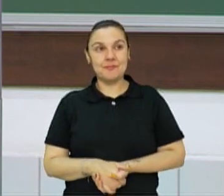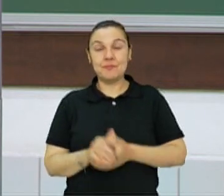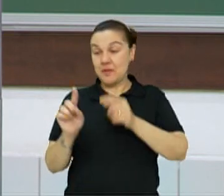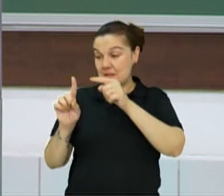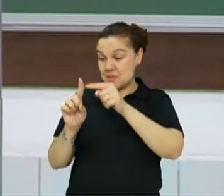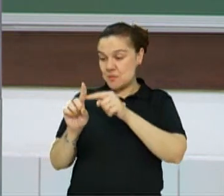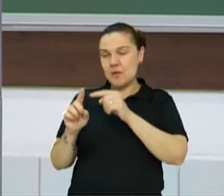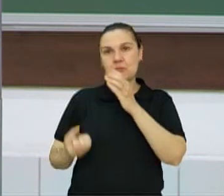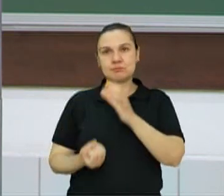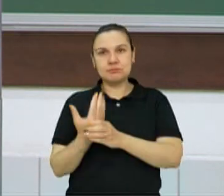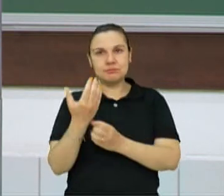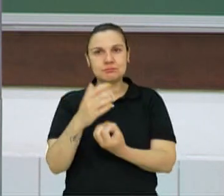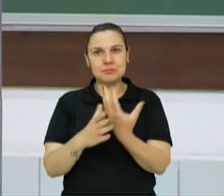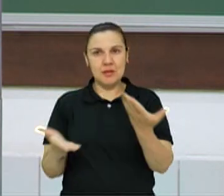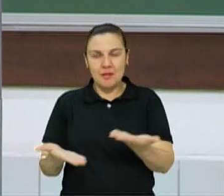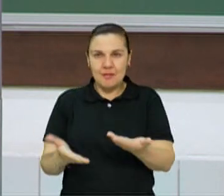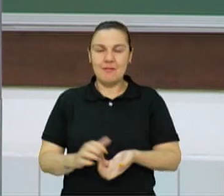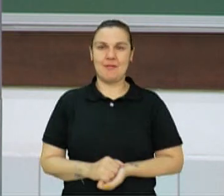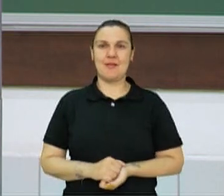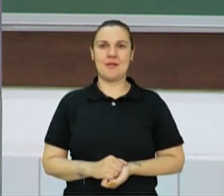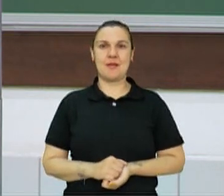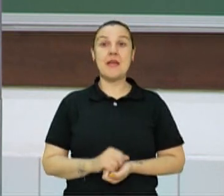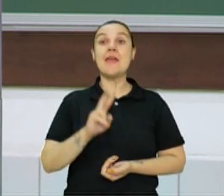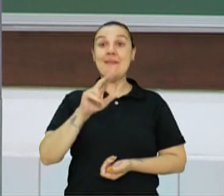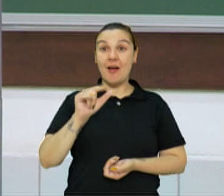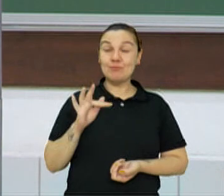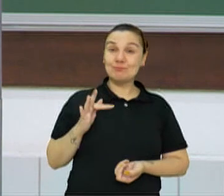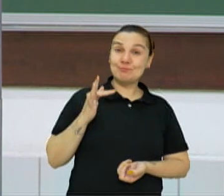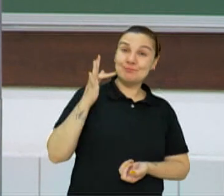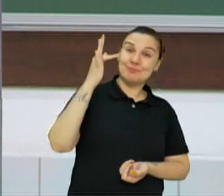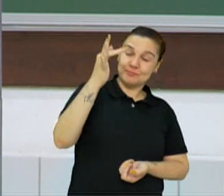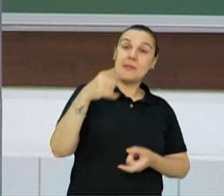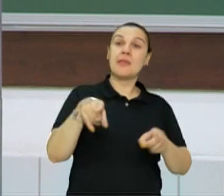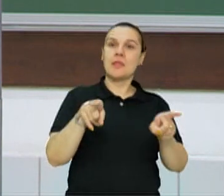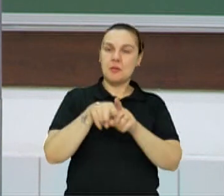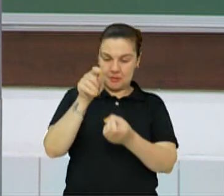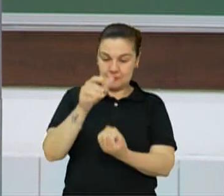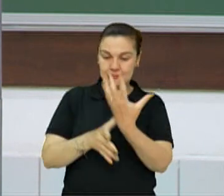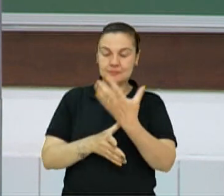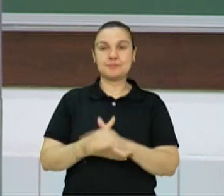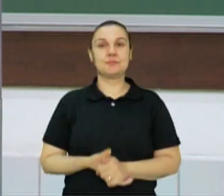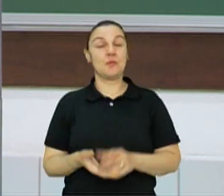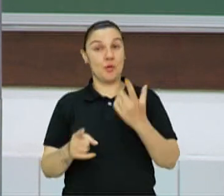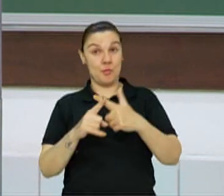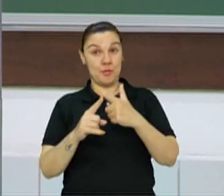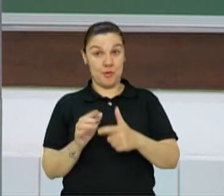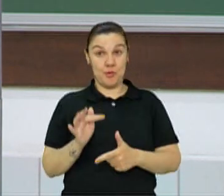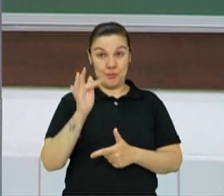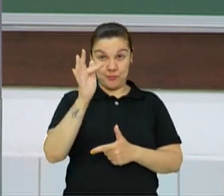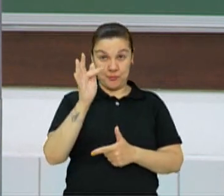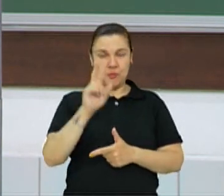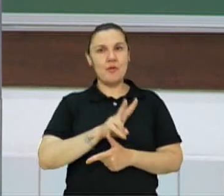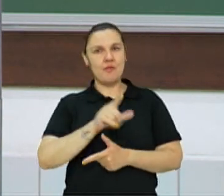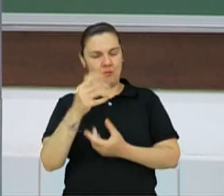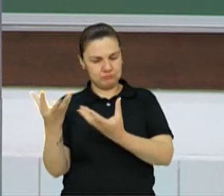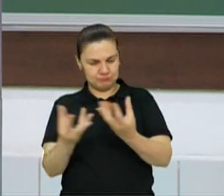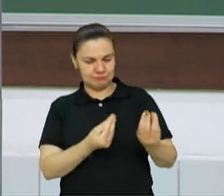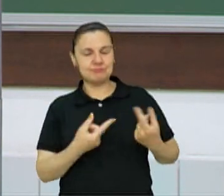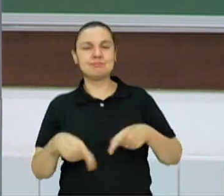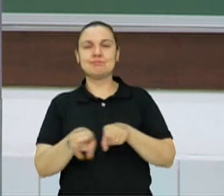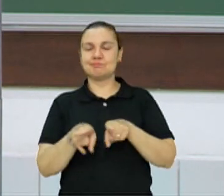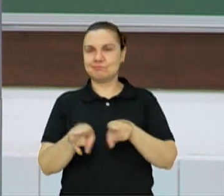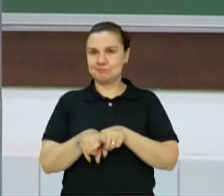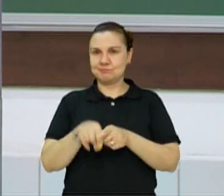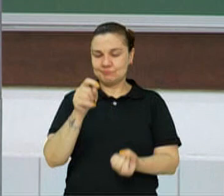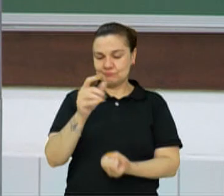que estão sendo formadas atualmente e que serão formadas no futuro, porque no futuro nós teremos muitas outras